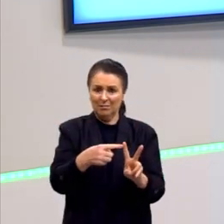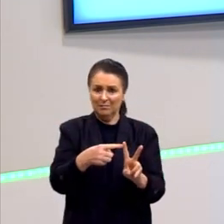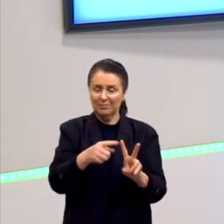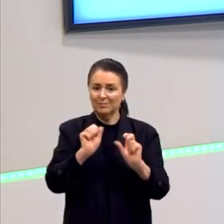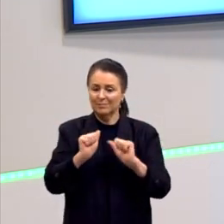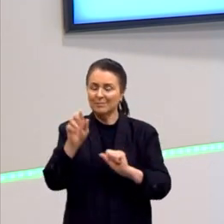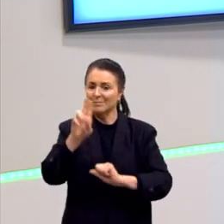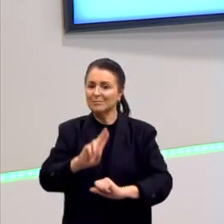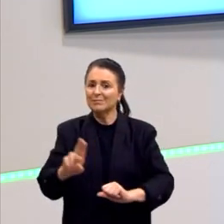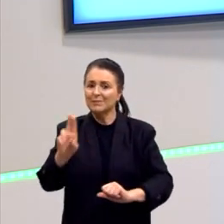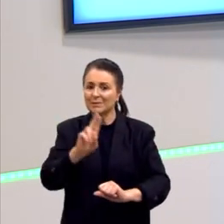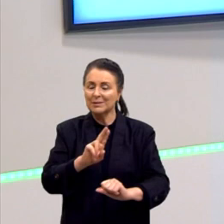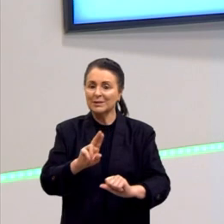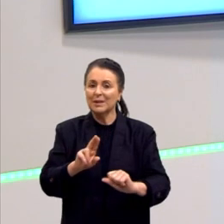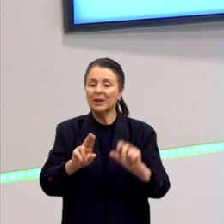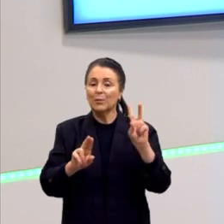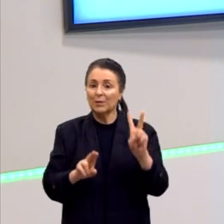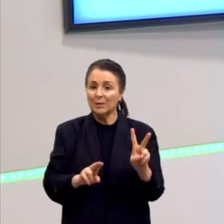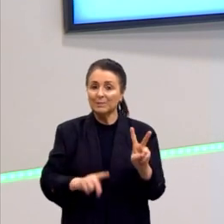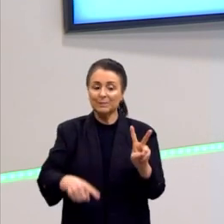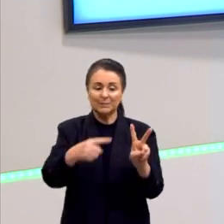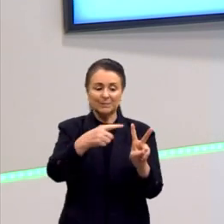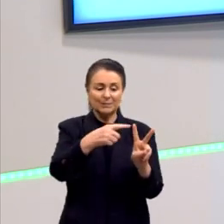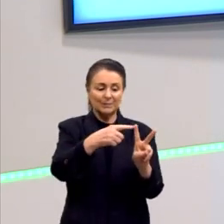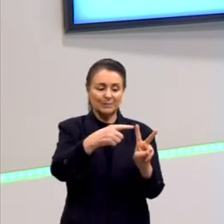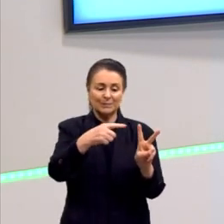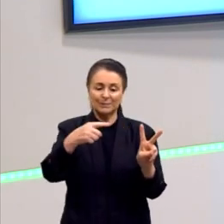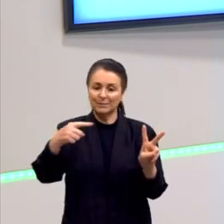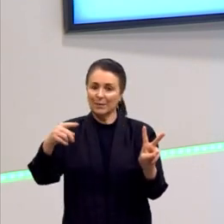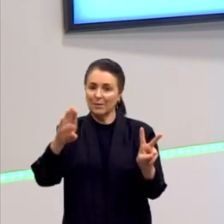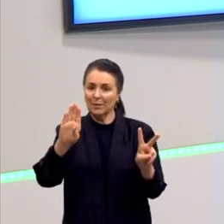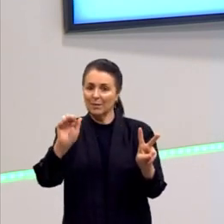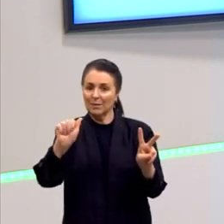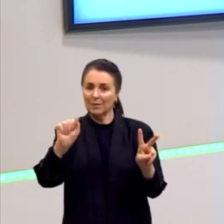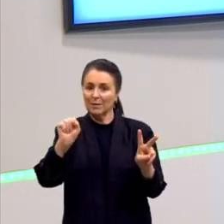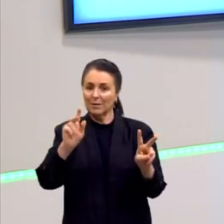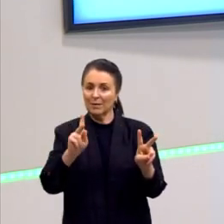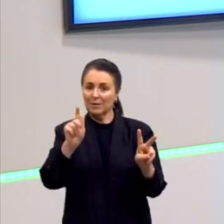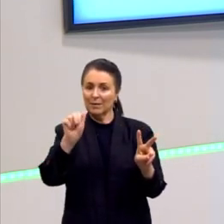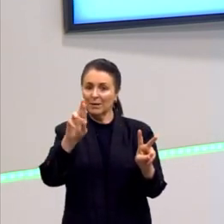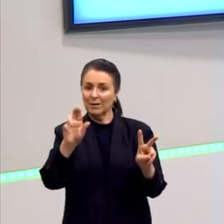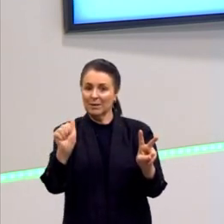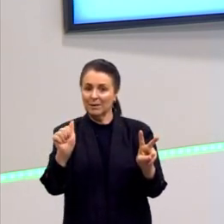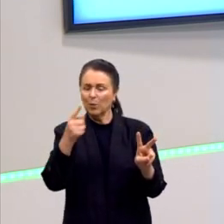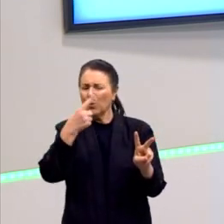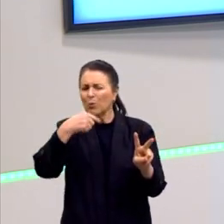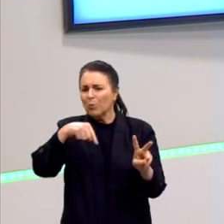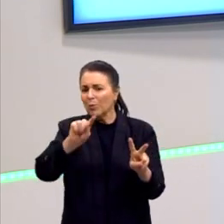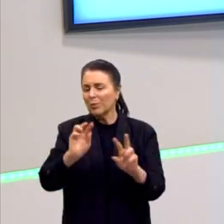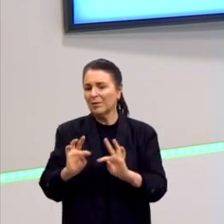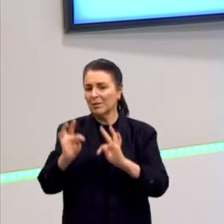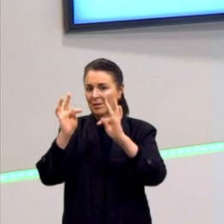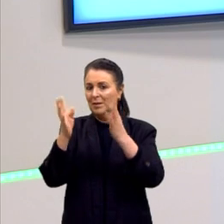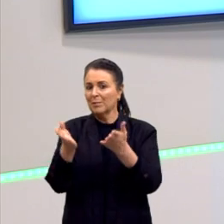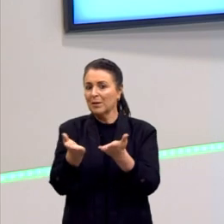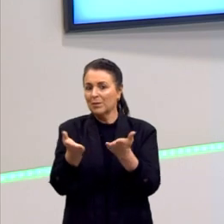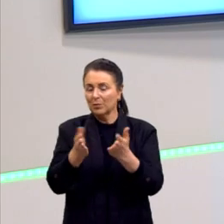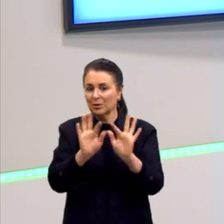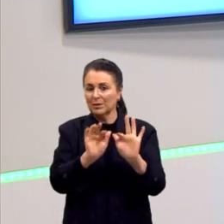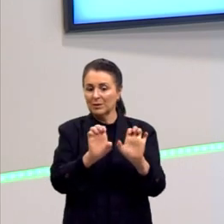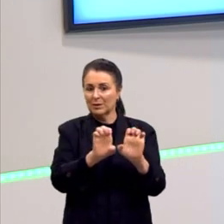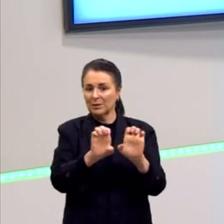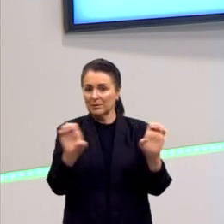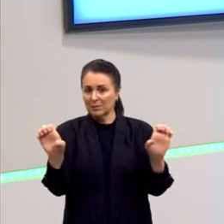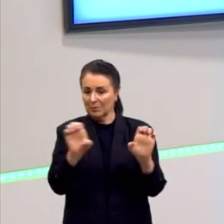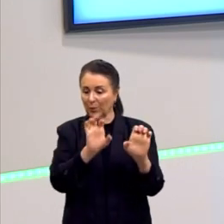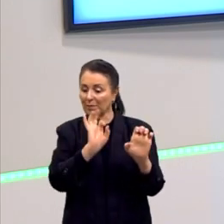fácil a gente utilizar a fórmula de Bhaskara né ou até outra técnica mas hoje nessa equação aqui como ela é